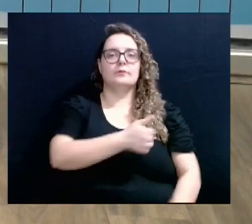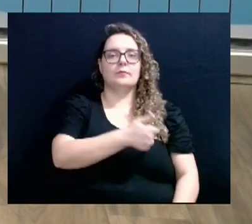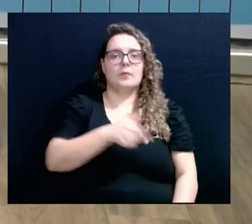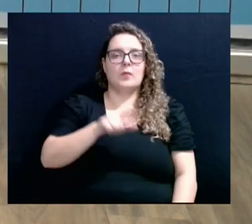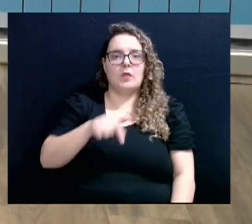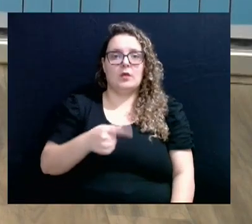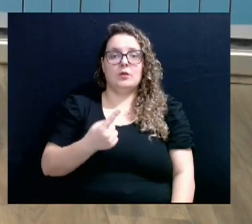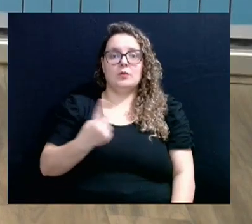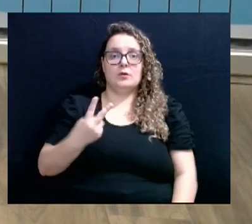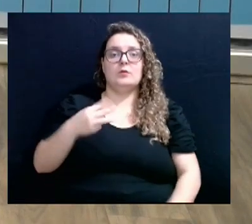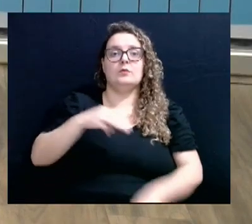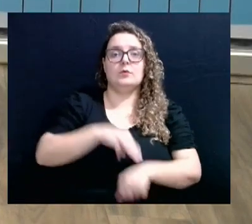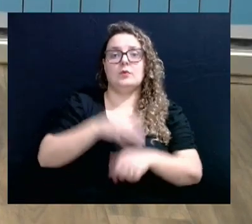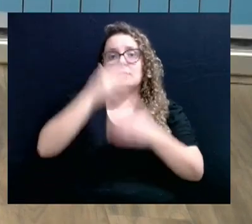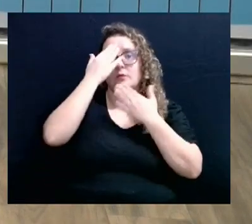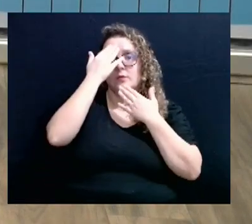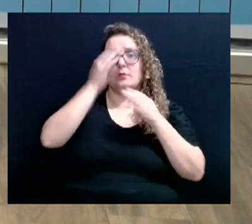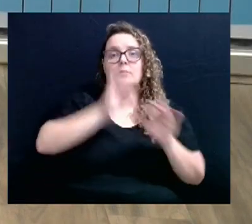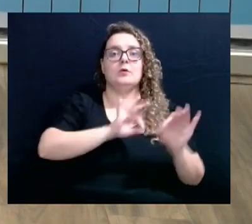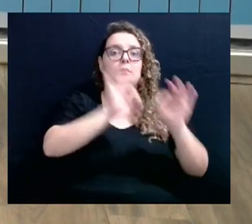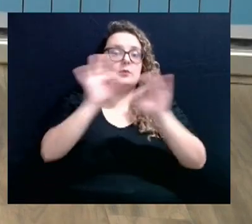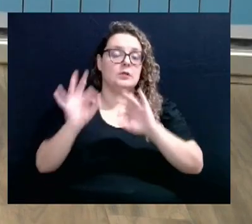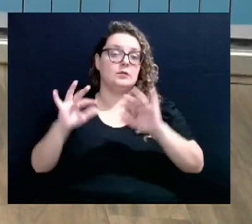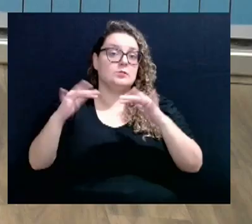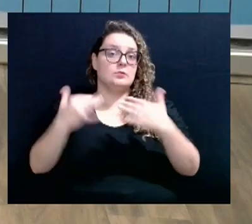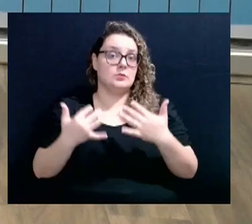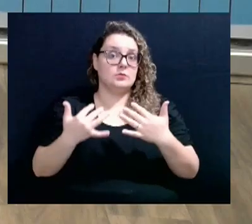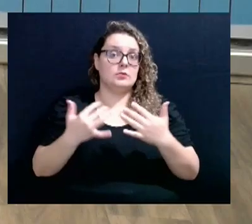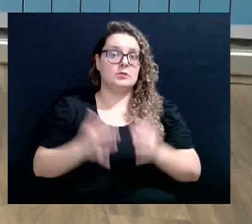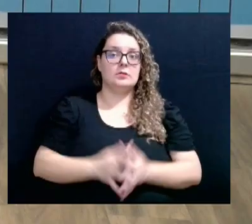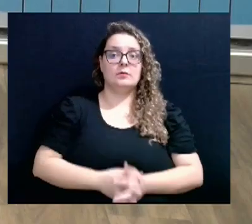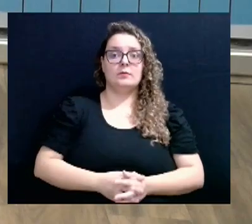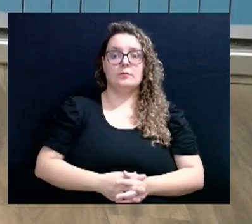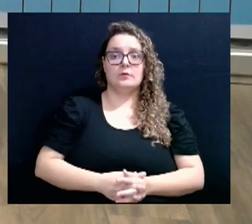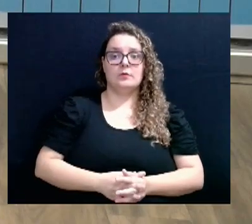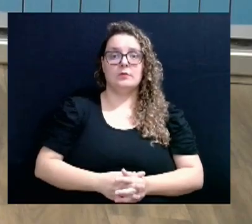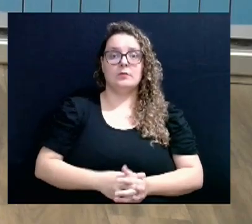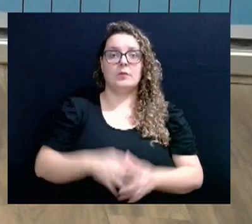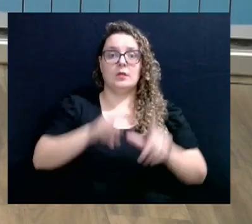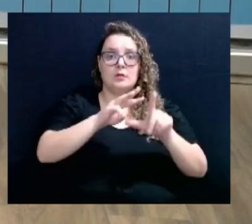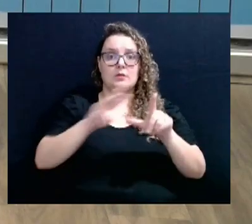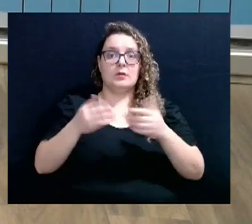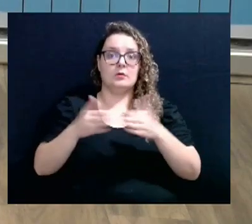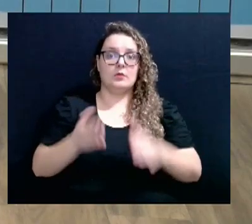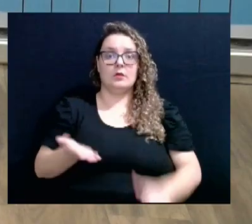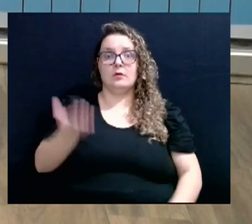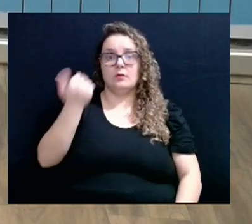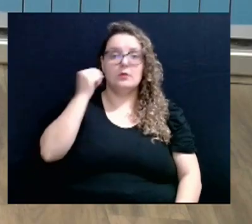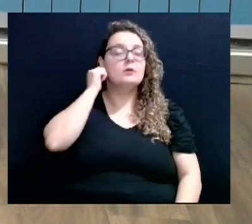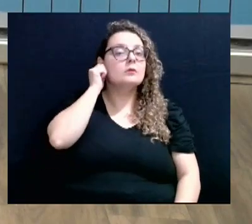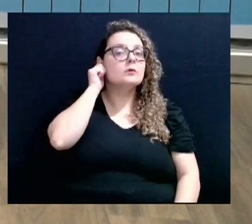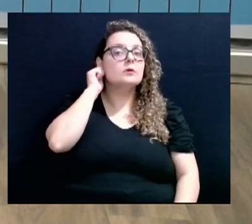12:02. Muito obrigado pela sua companhia, pela sua audiência. Site da Câmara aberto. Vamos lá para o